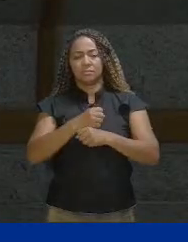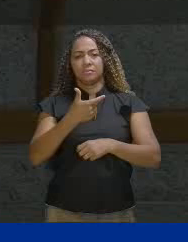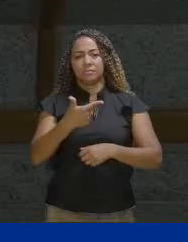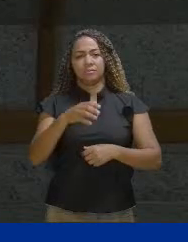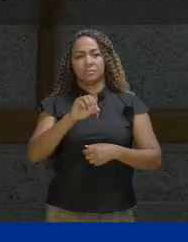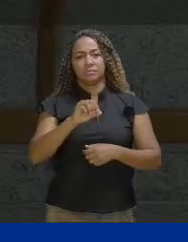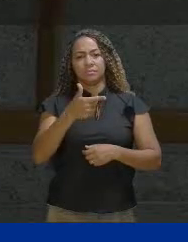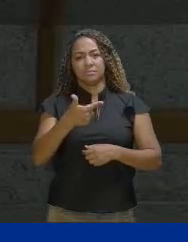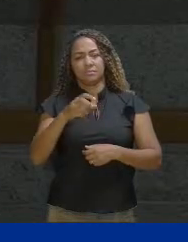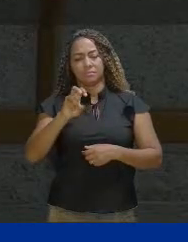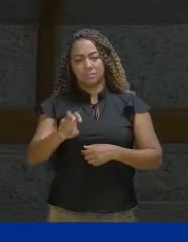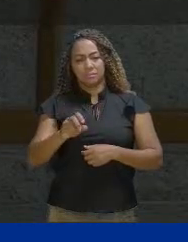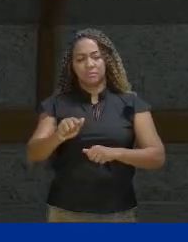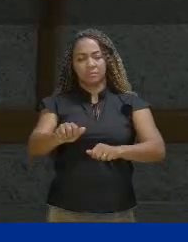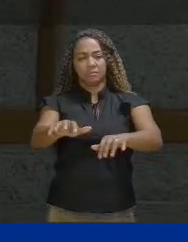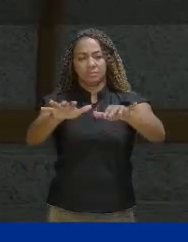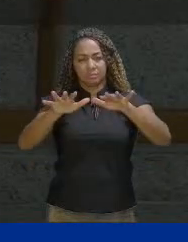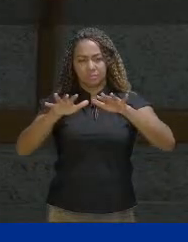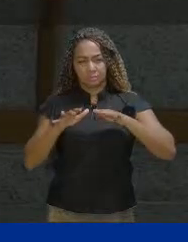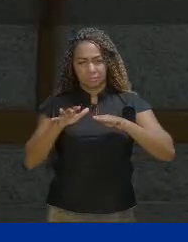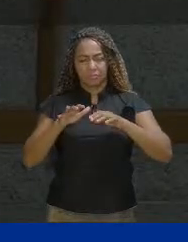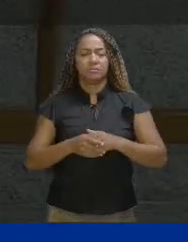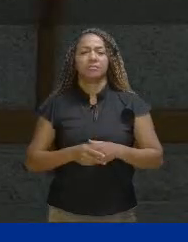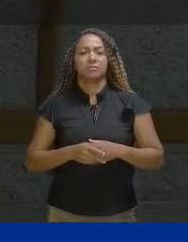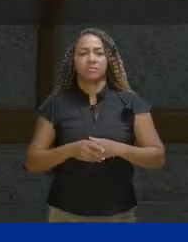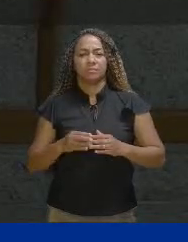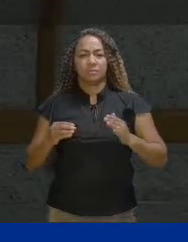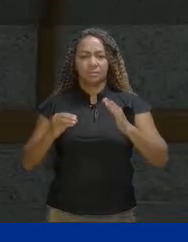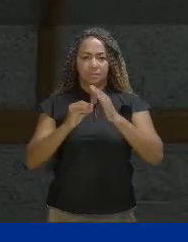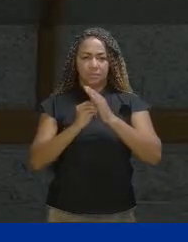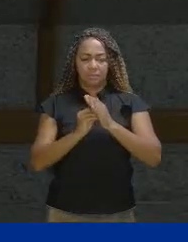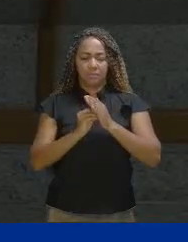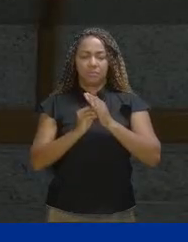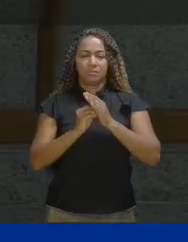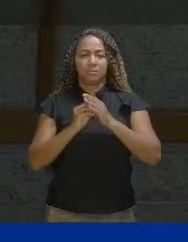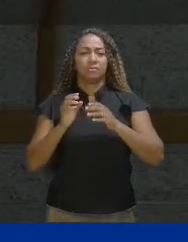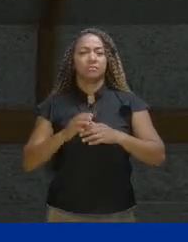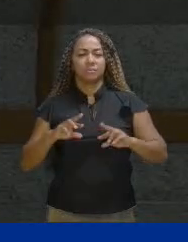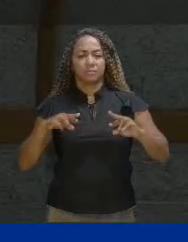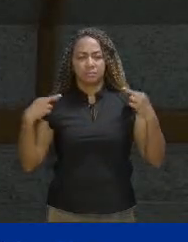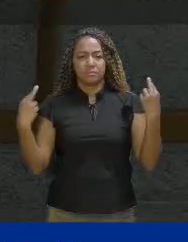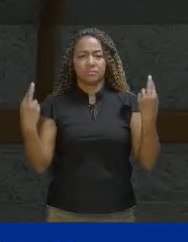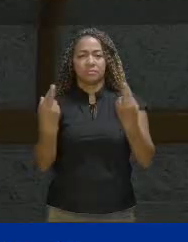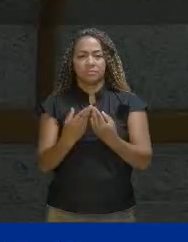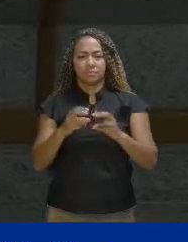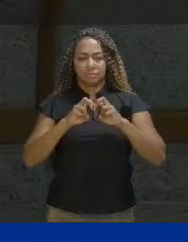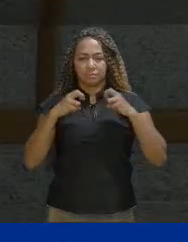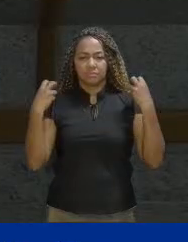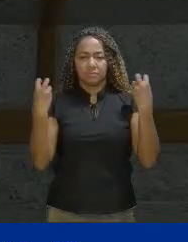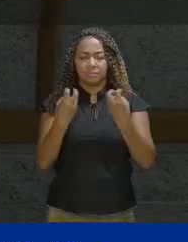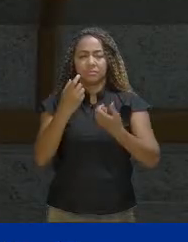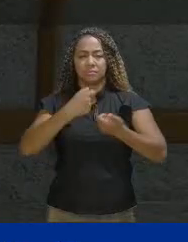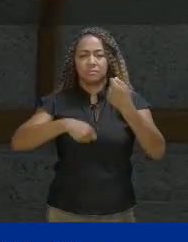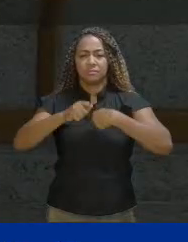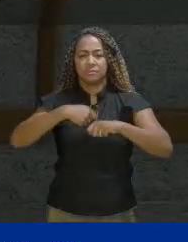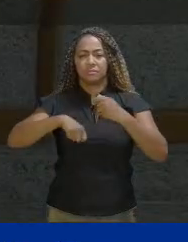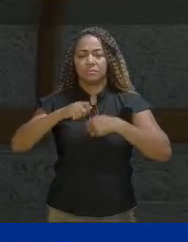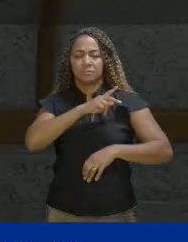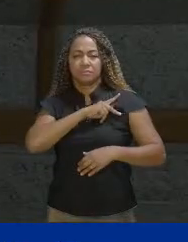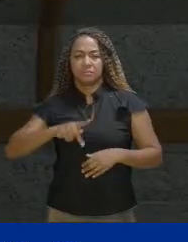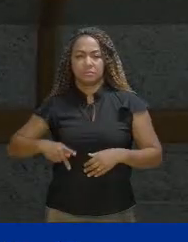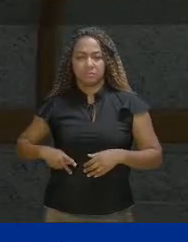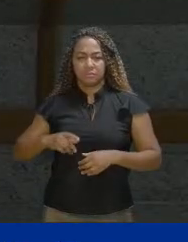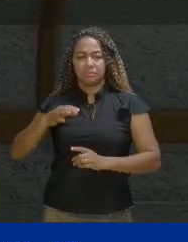2025, afilado, batom perante o plenário do rosa, Tribunal vermelho, Regional perdão. Eleitoral do Amapá, Traja reunido capa em de sessão servidor administrativa auxiliar. sob a presidência